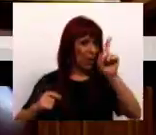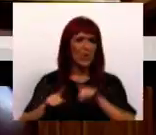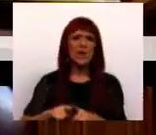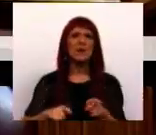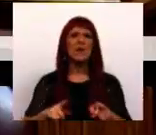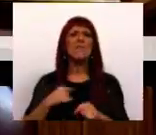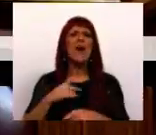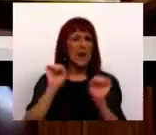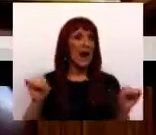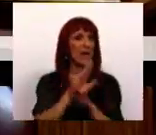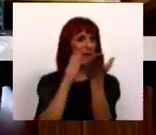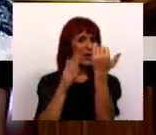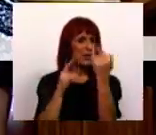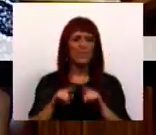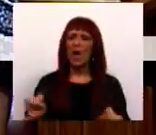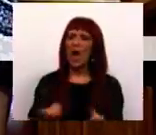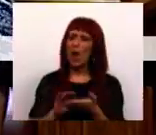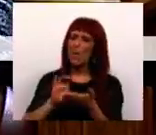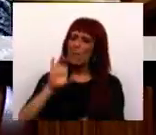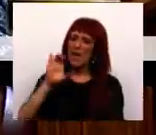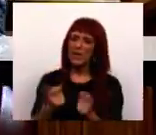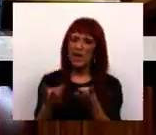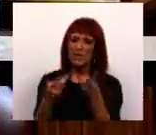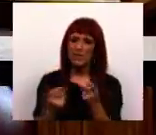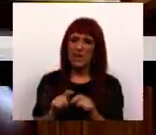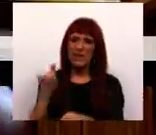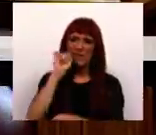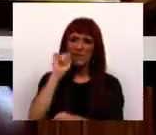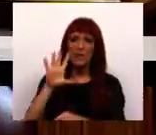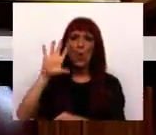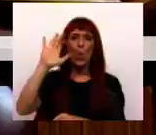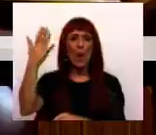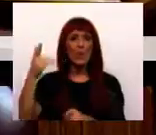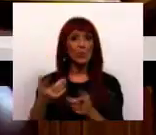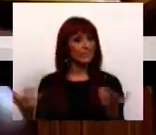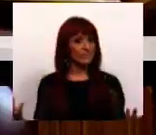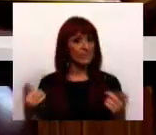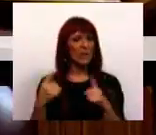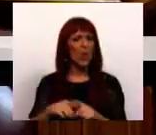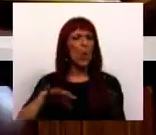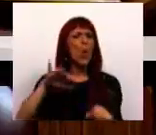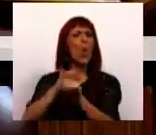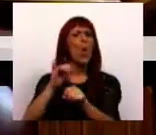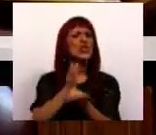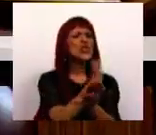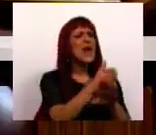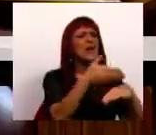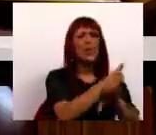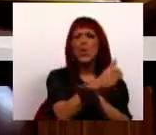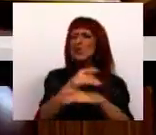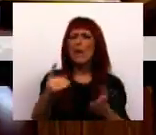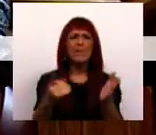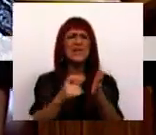Primeiro-Ministro, vai clarificar, aumentar o orçamento da despesa quando quando há outros setores